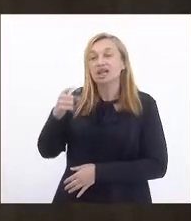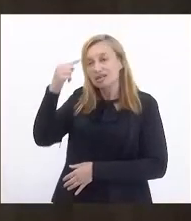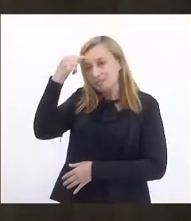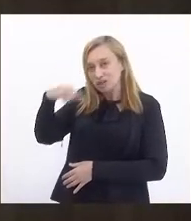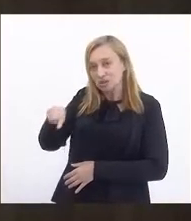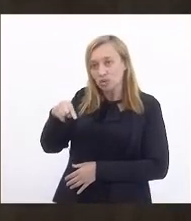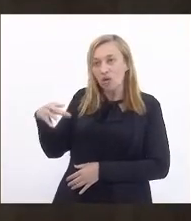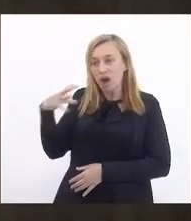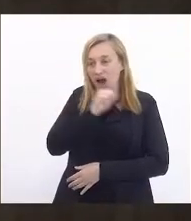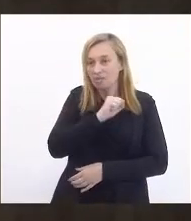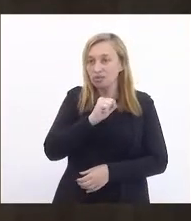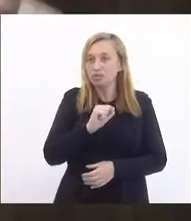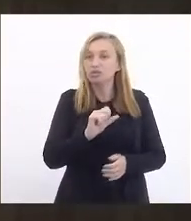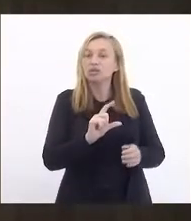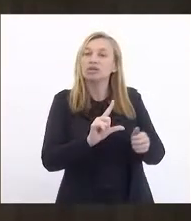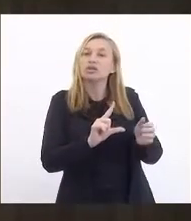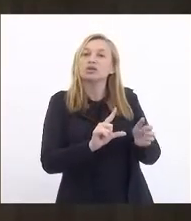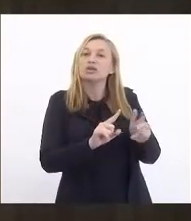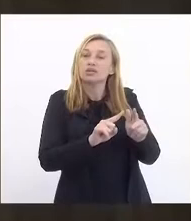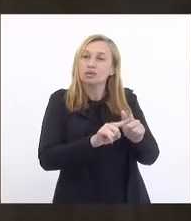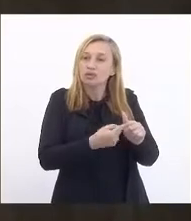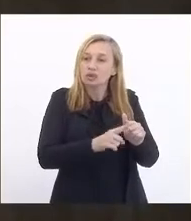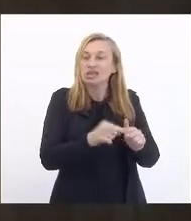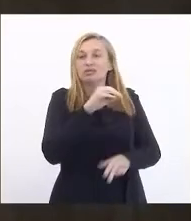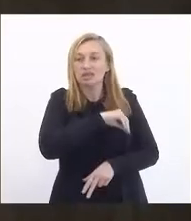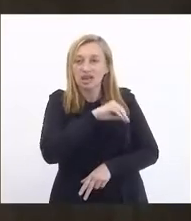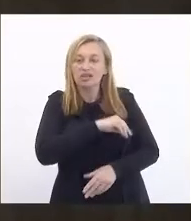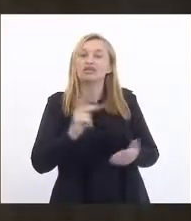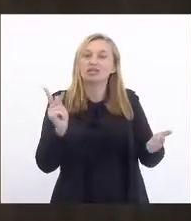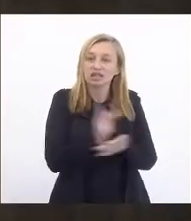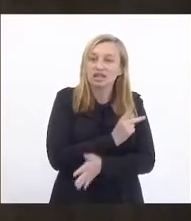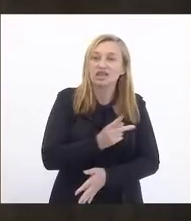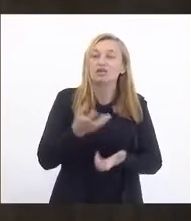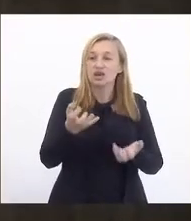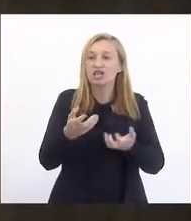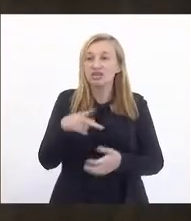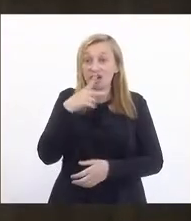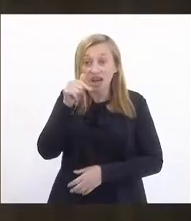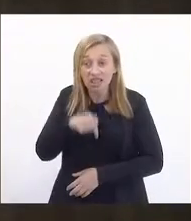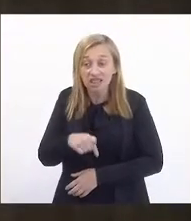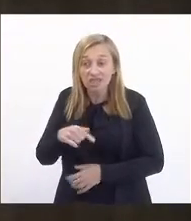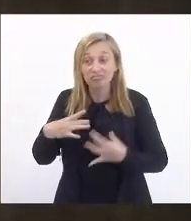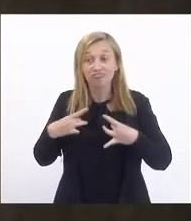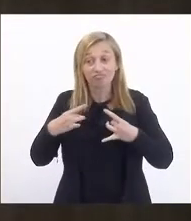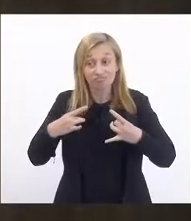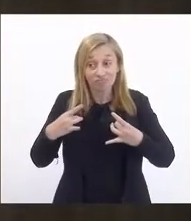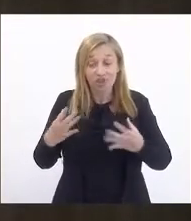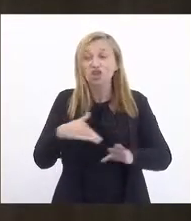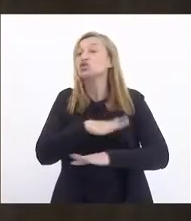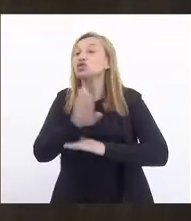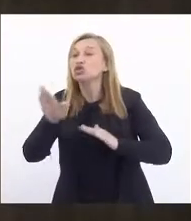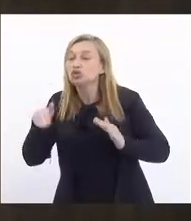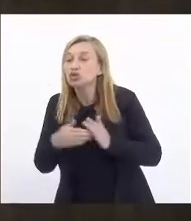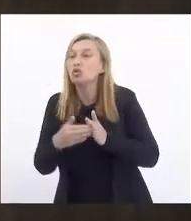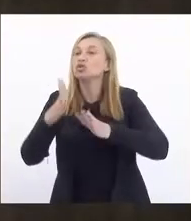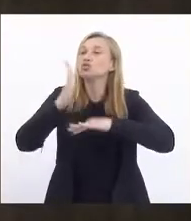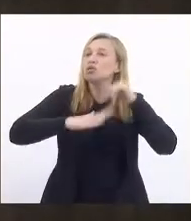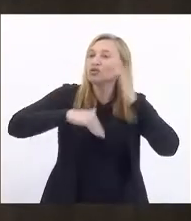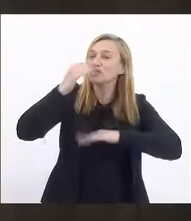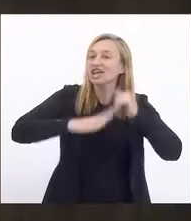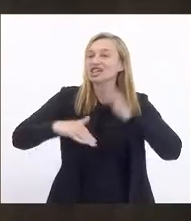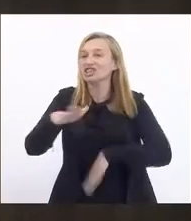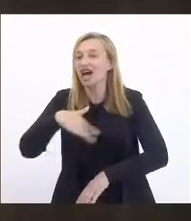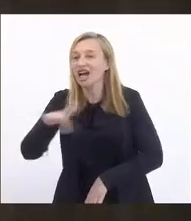a manutenção dessa situação que vem acontecendo então eu queria me colocar aqui à disposição de todos os profissionais da